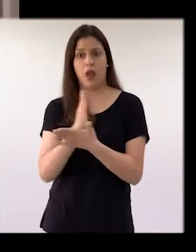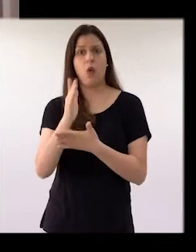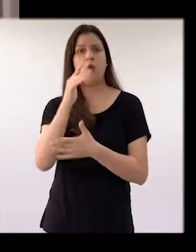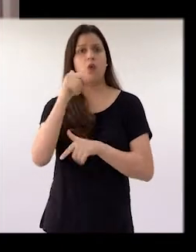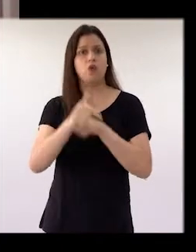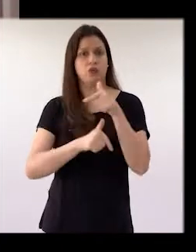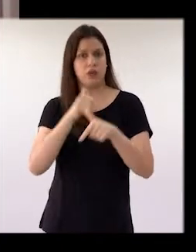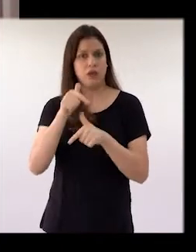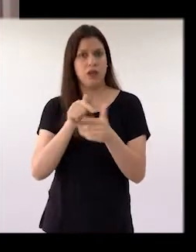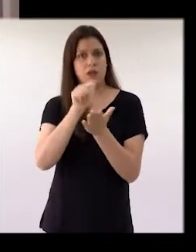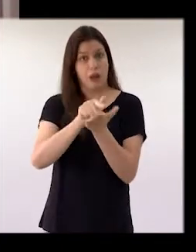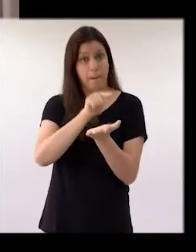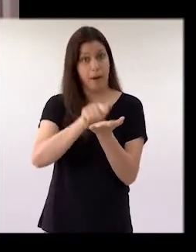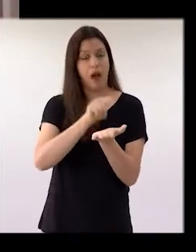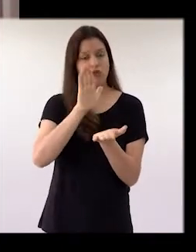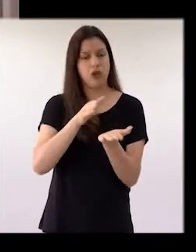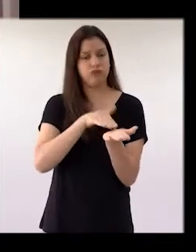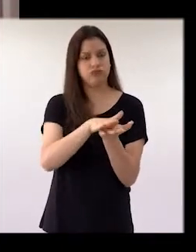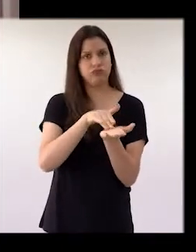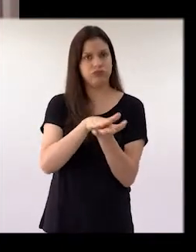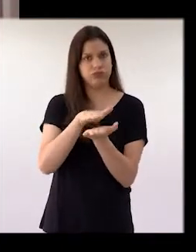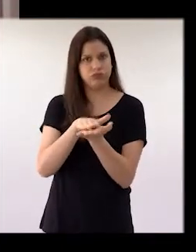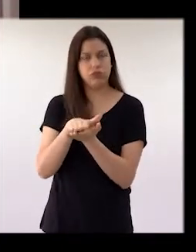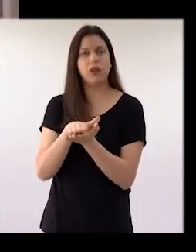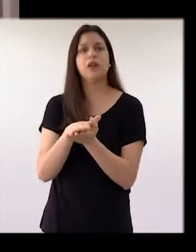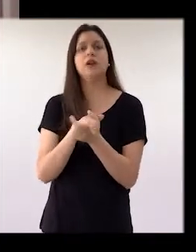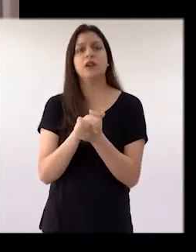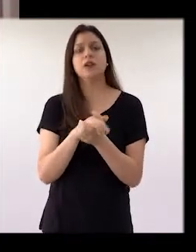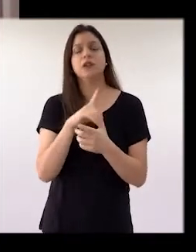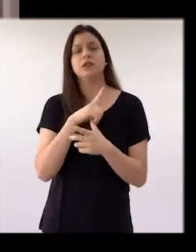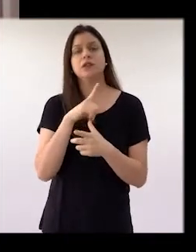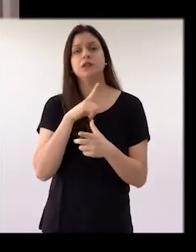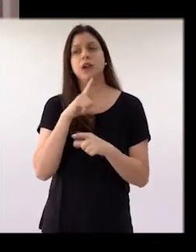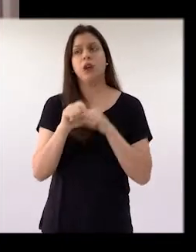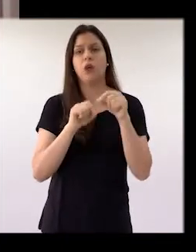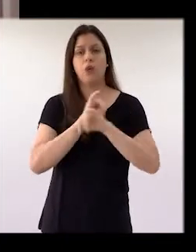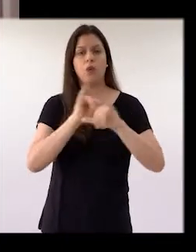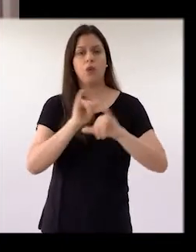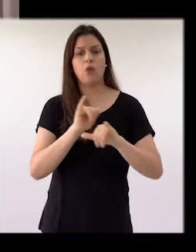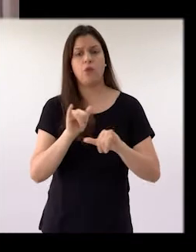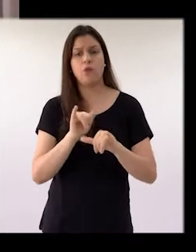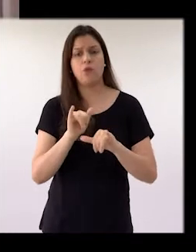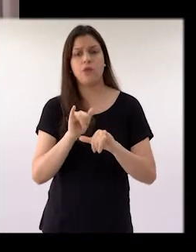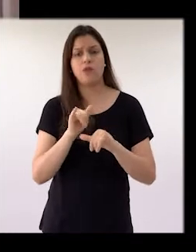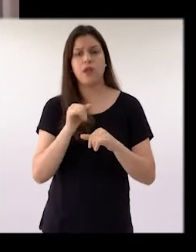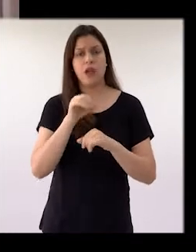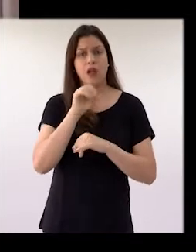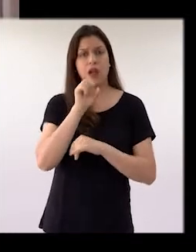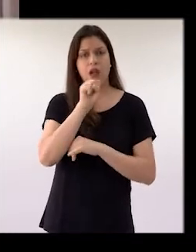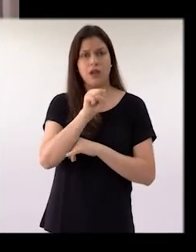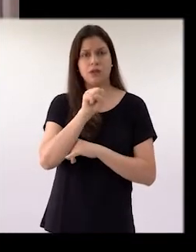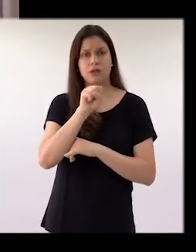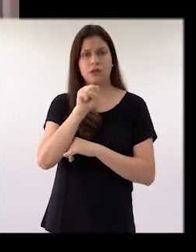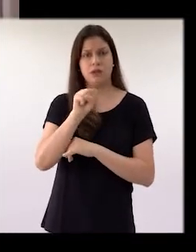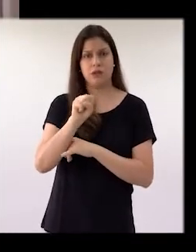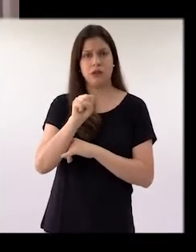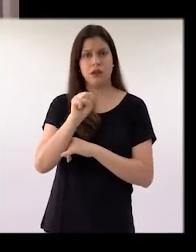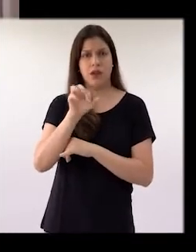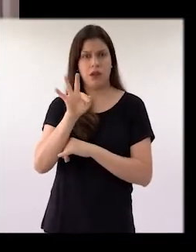trabalhos publicados nessa área de DEA, que é análise envoltória de dados, e análise de fronteira estocástica, que é o